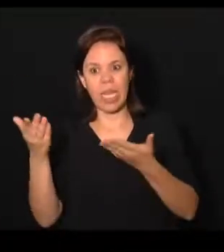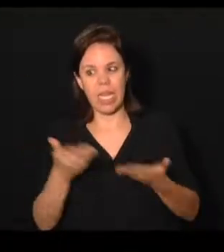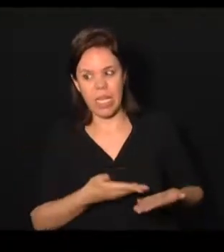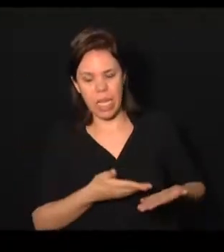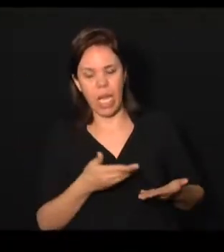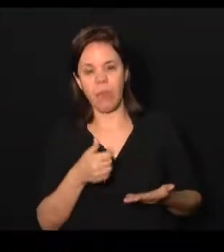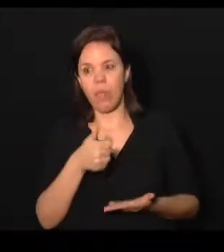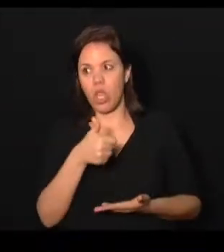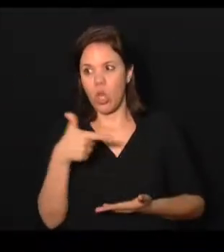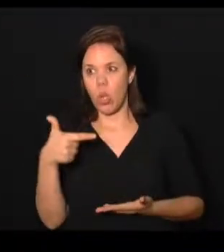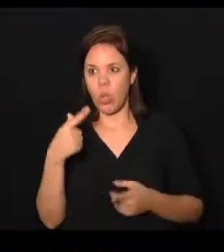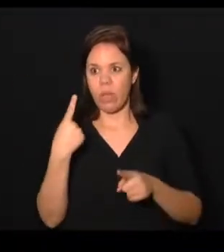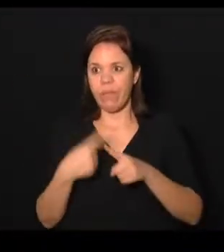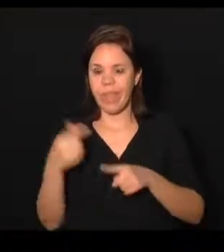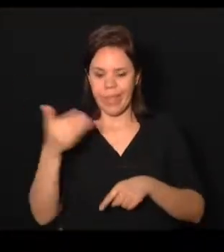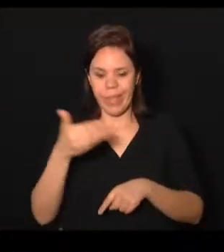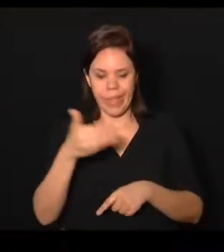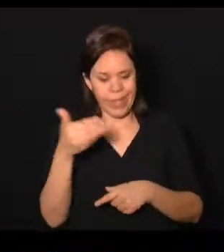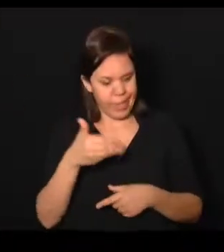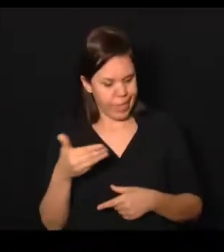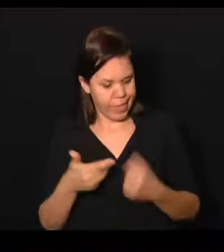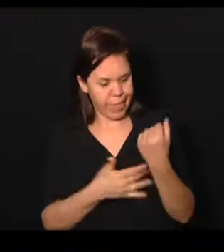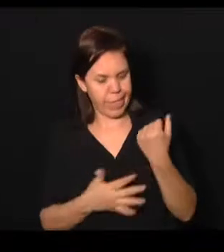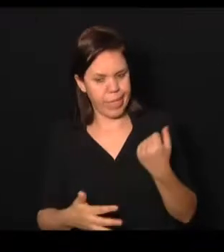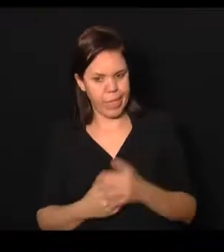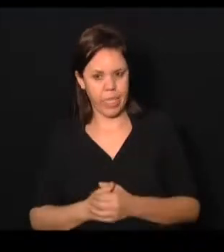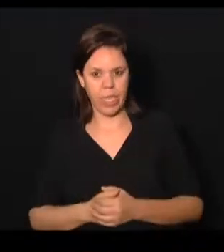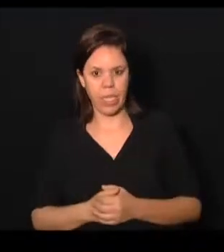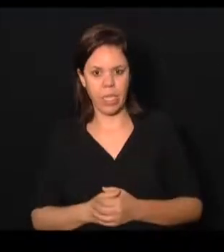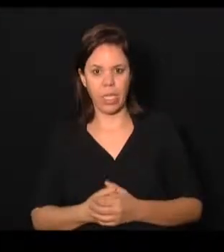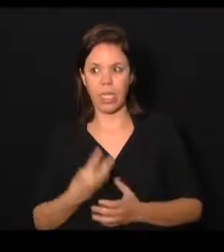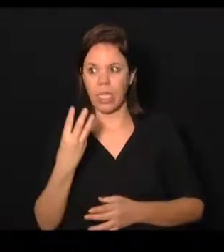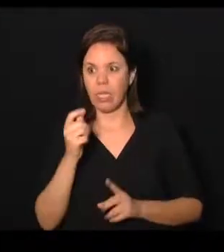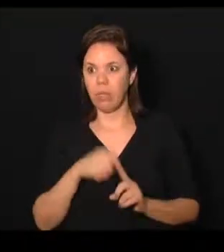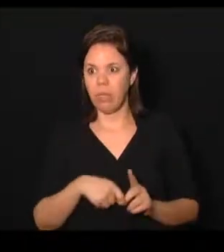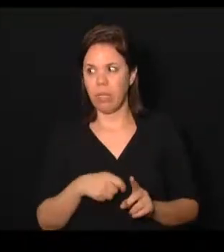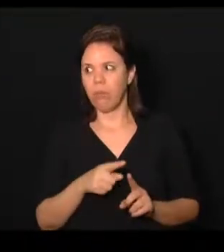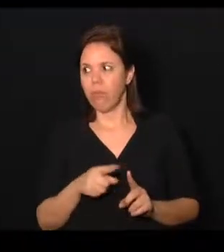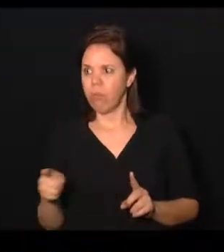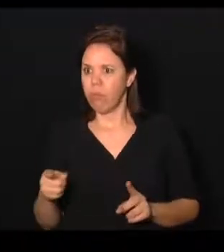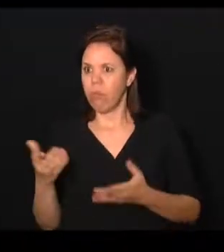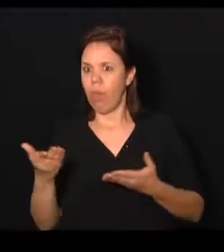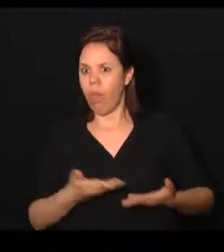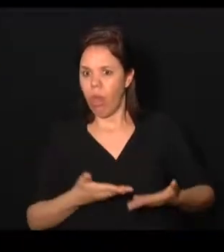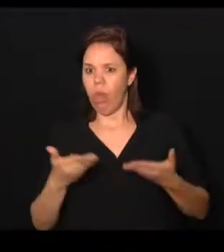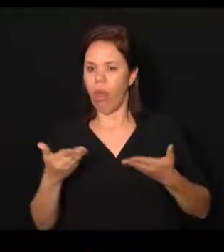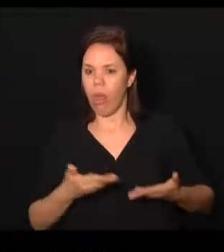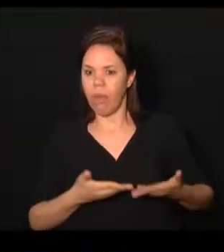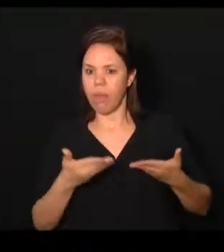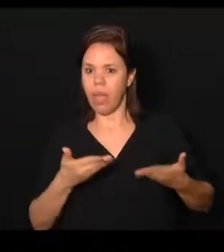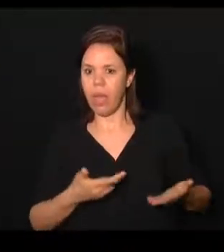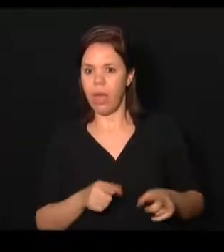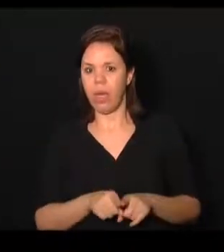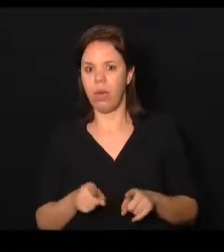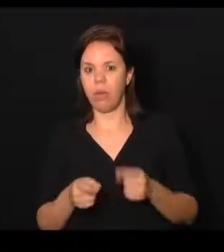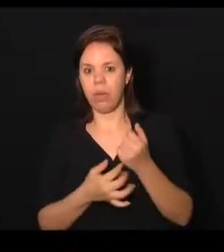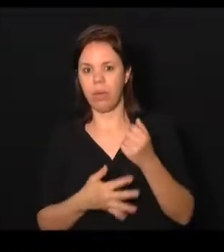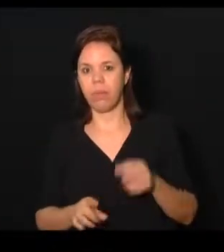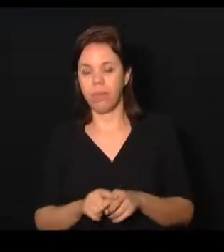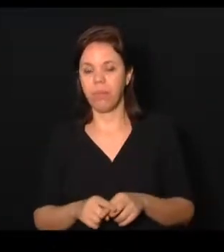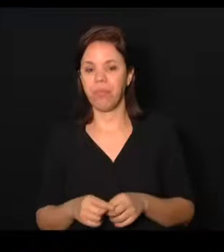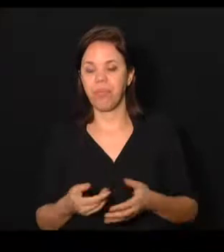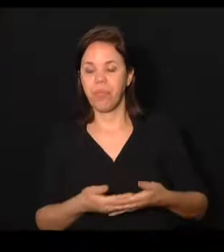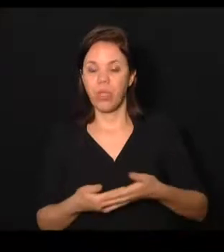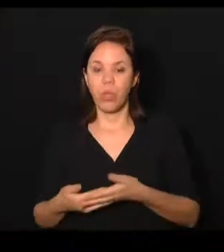de internação dessas crianças abaixo de 1 quilo é de 3 meses. E uma criança acima de 1,5 kg,